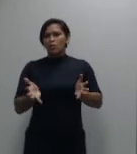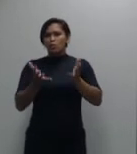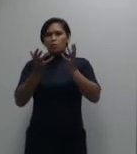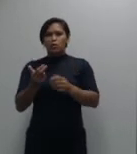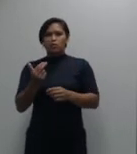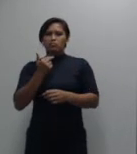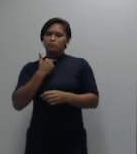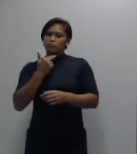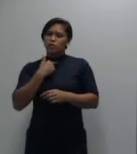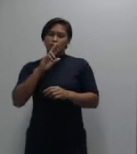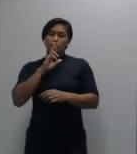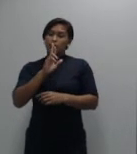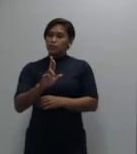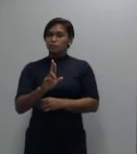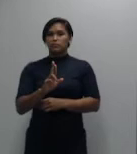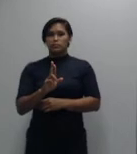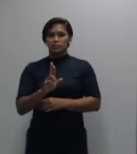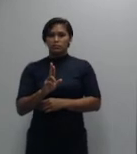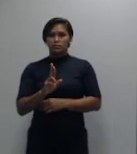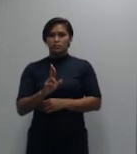ser resolvido